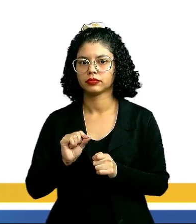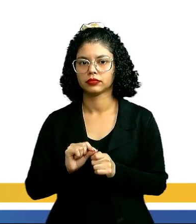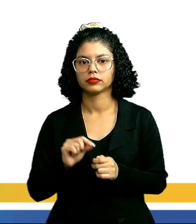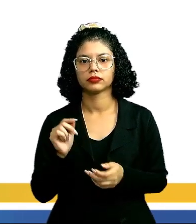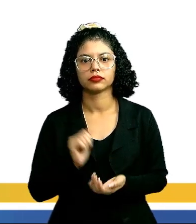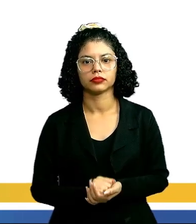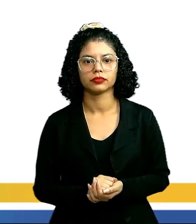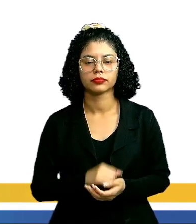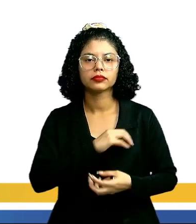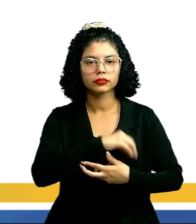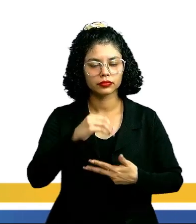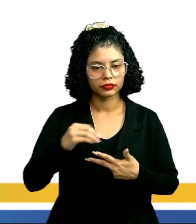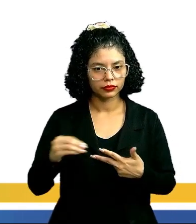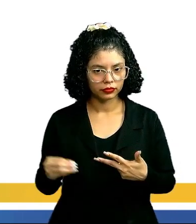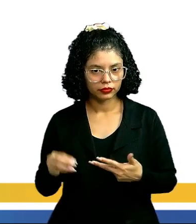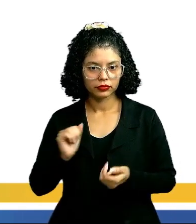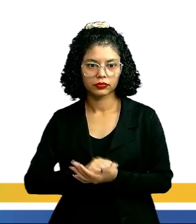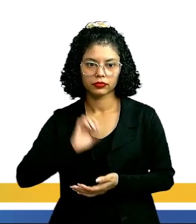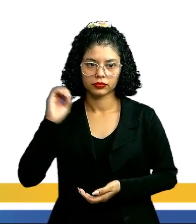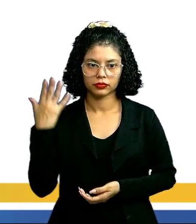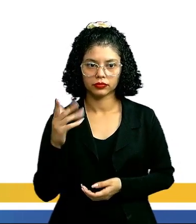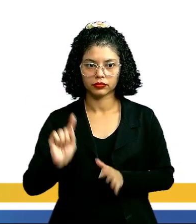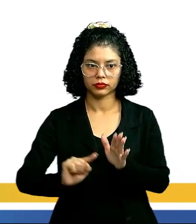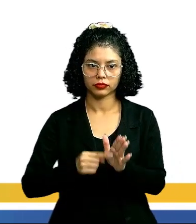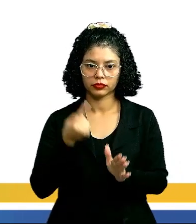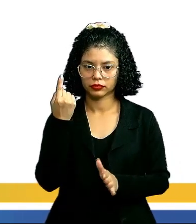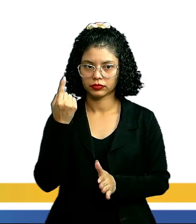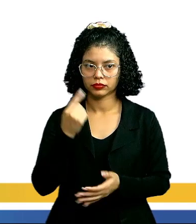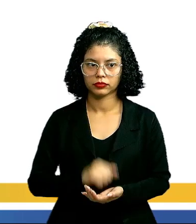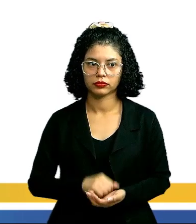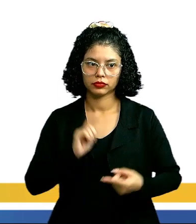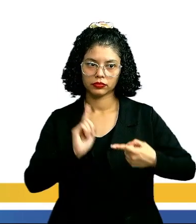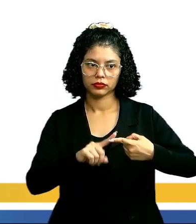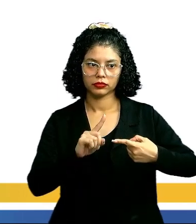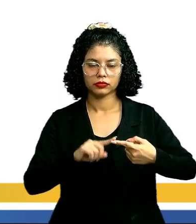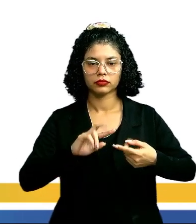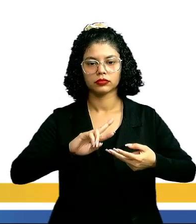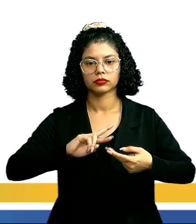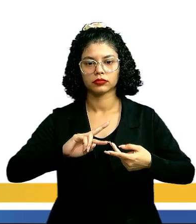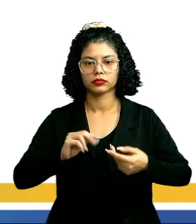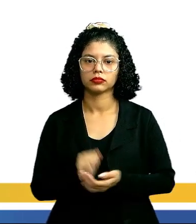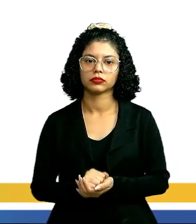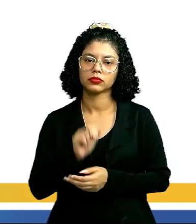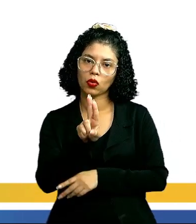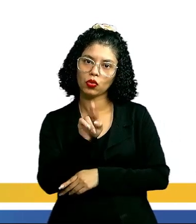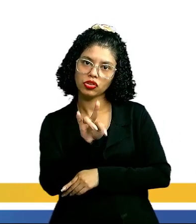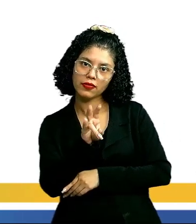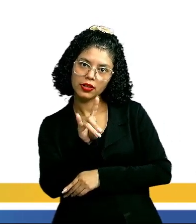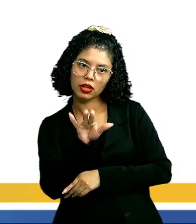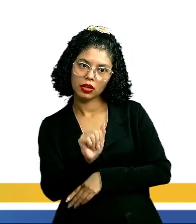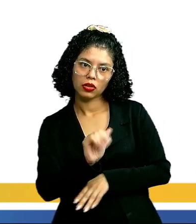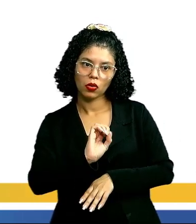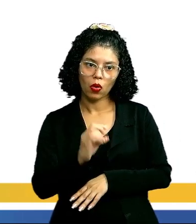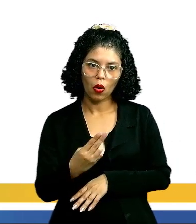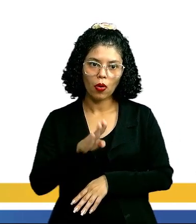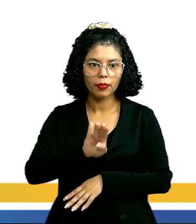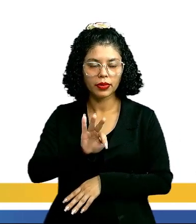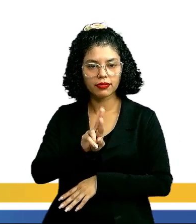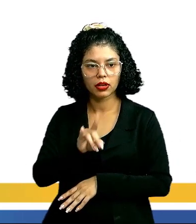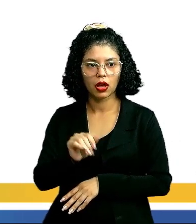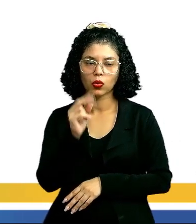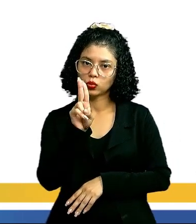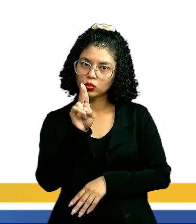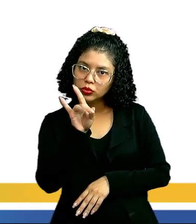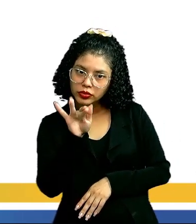realizadas no Enem, tá? Então, nós temos aí a primeira. Gêmeos podem ser univitelinos ou bivitelinos. Quando que eles